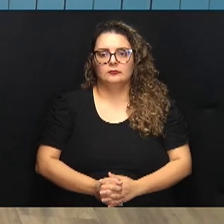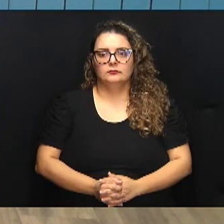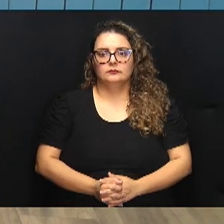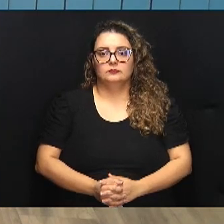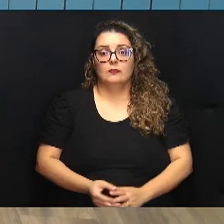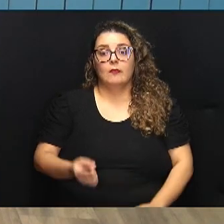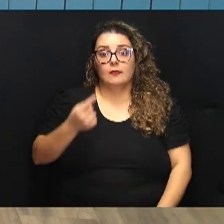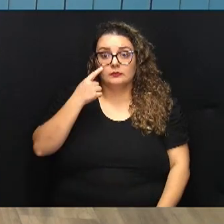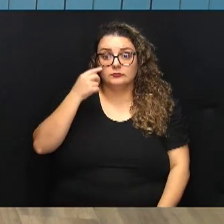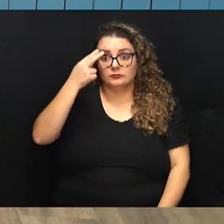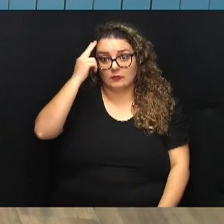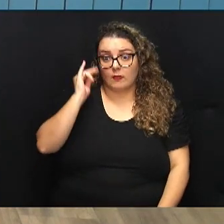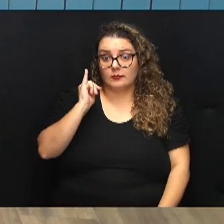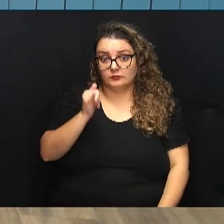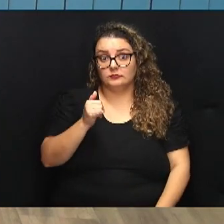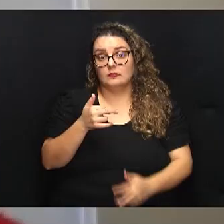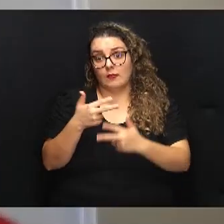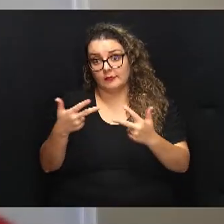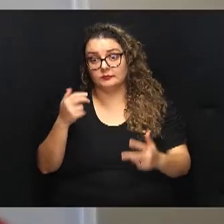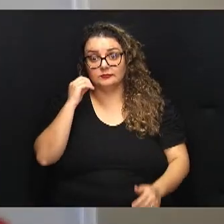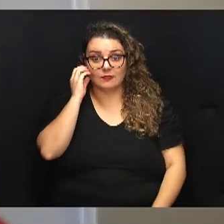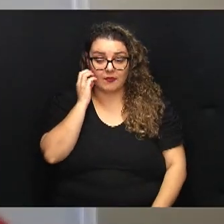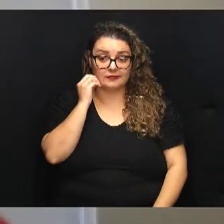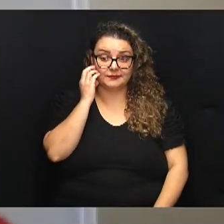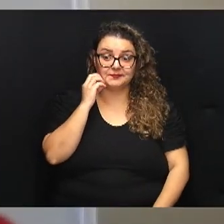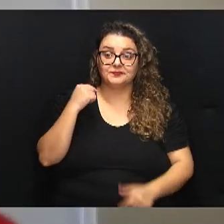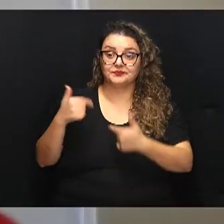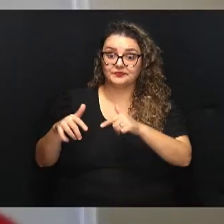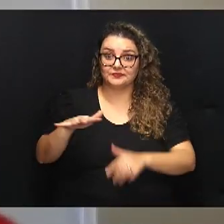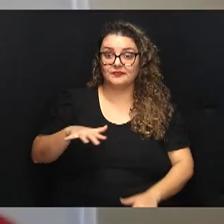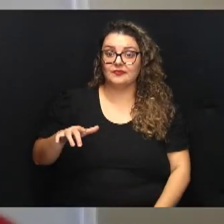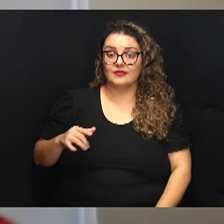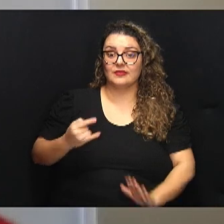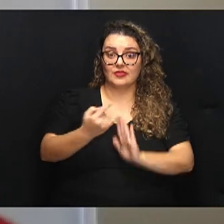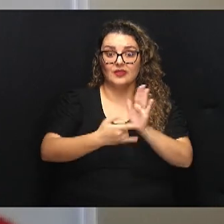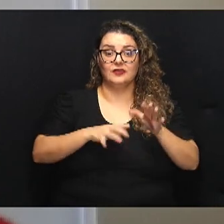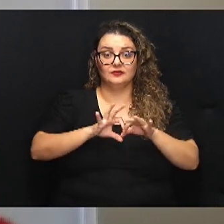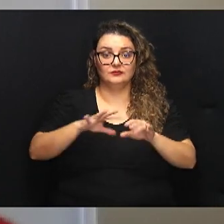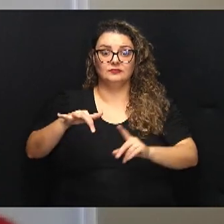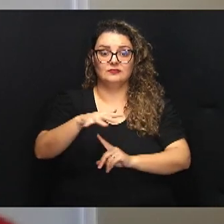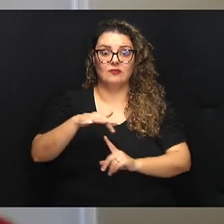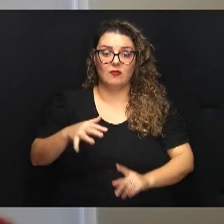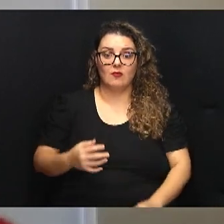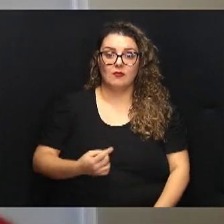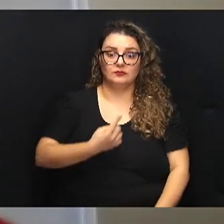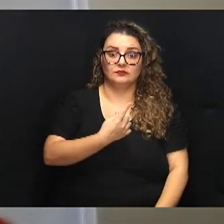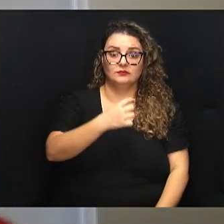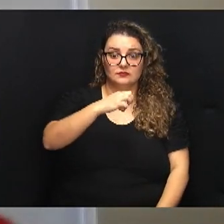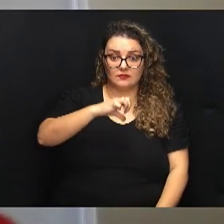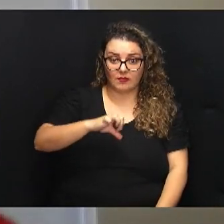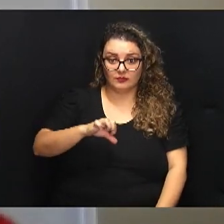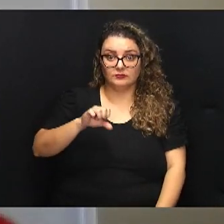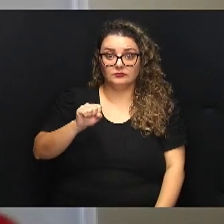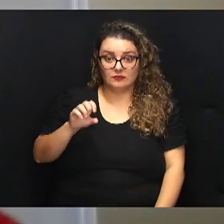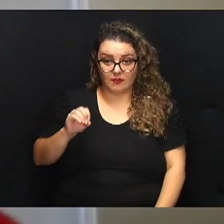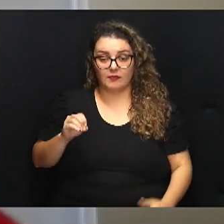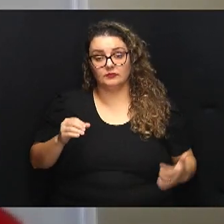Olha, Gabriel, vou te contar uma coisa. Eu trabalho na área de licenciamento ambiental desde